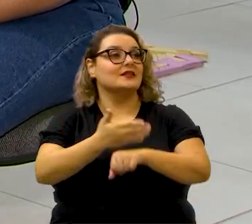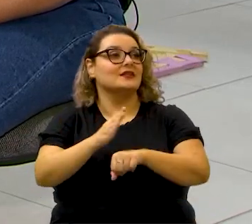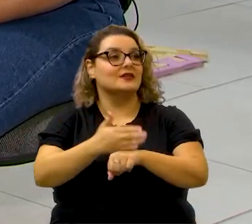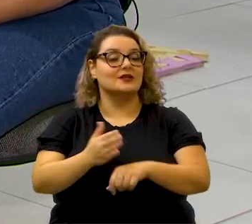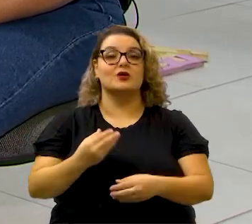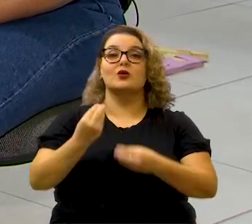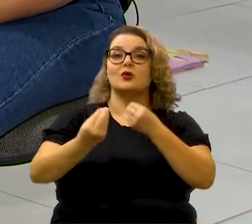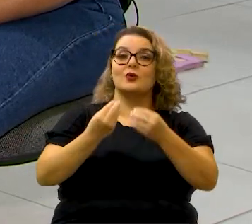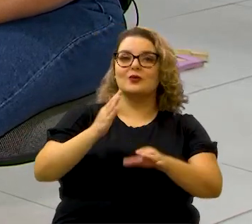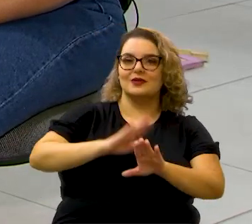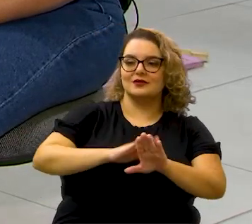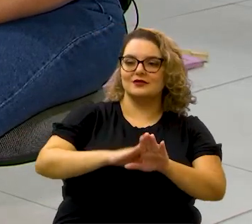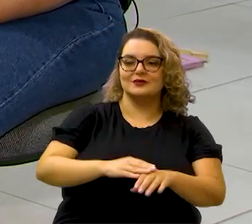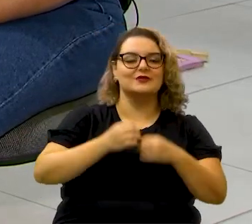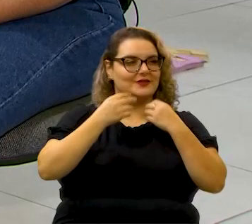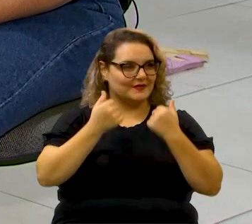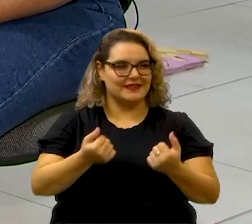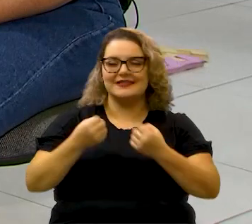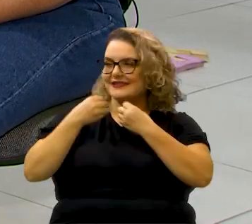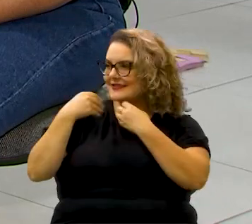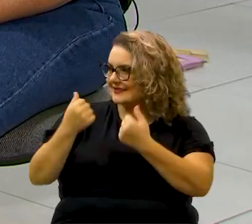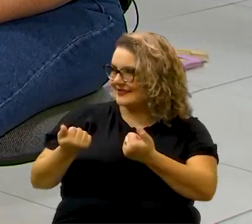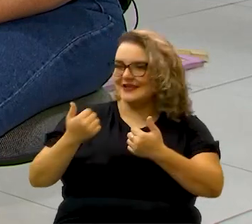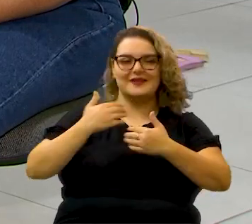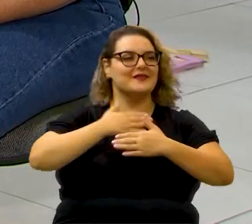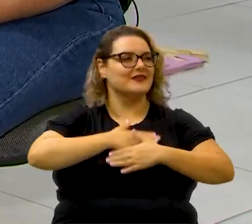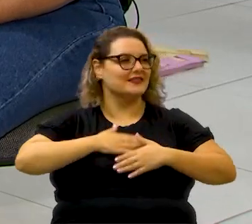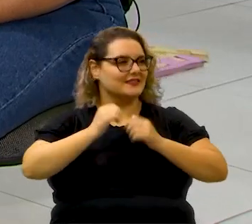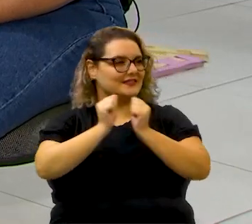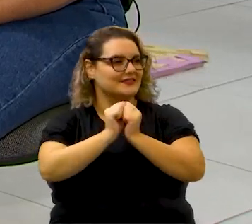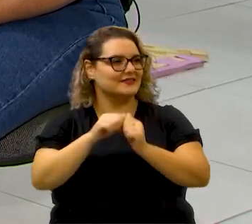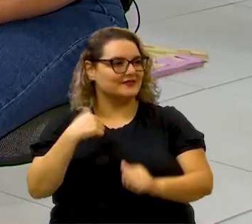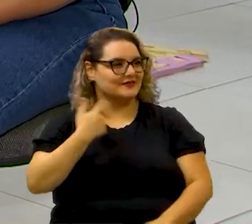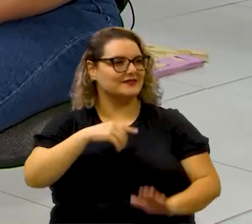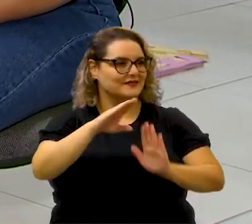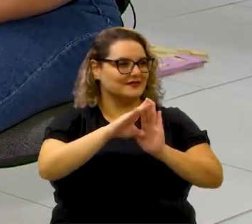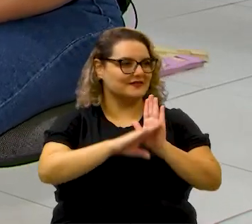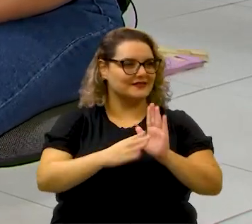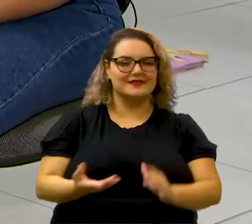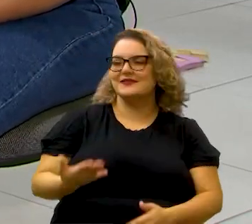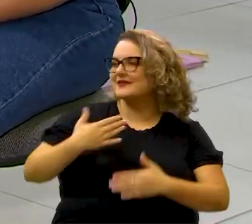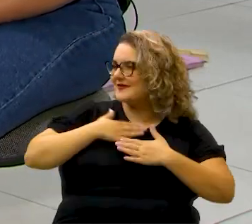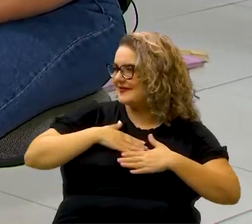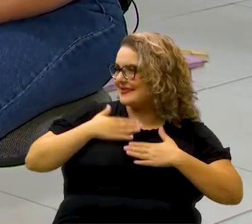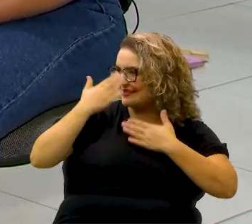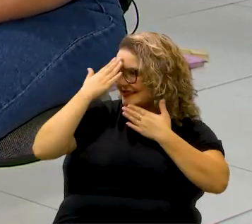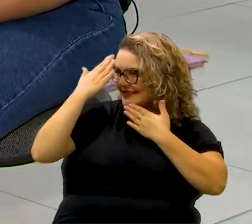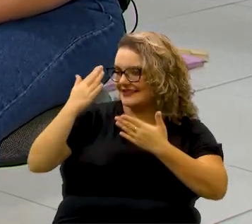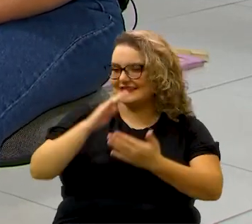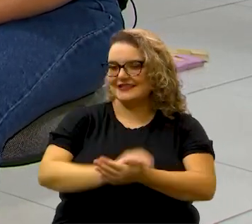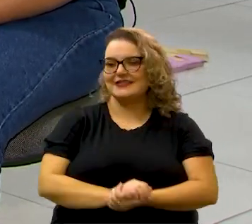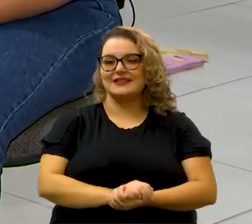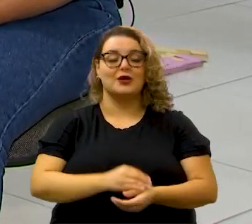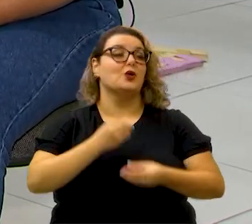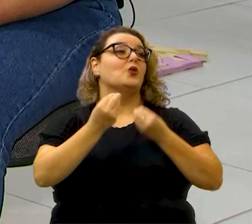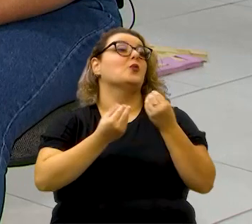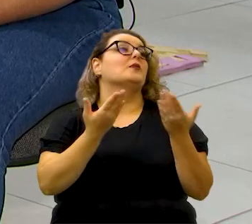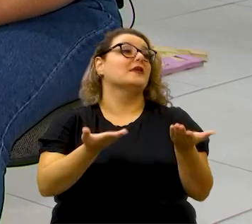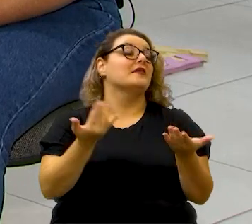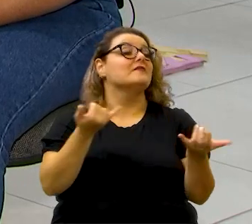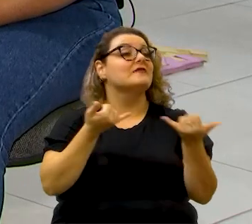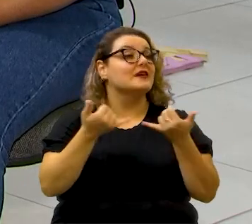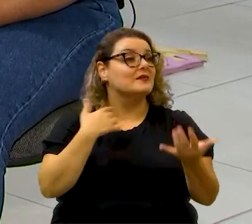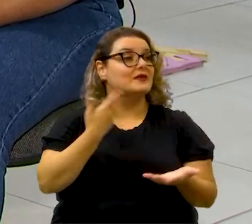a gente entender na prática como funciona. Tudo bem, Vanessa? Tudo bem. Prazer em tê-la conosco aqui no quadro De Olho na Educação.